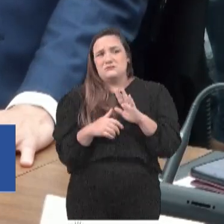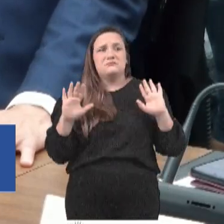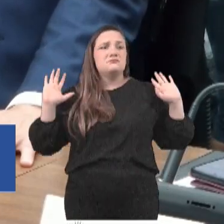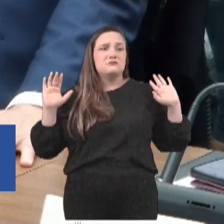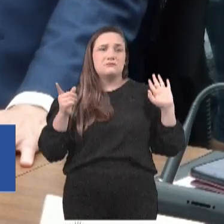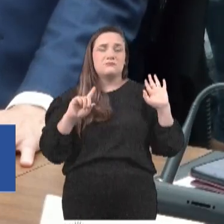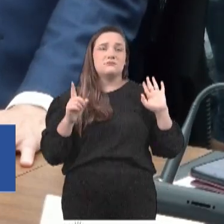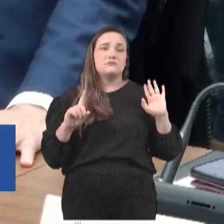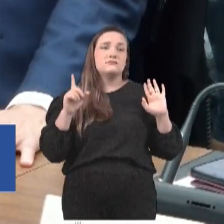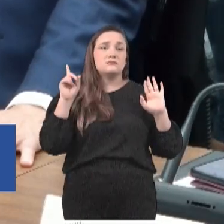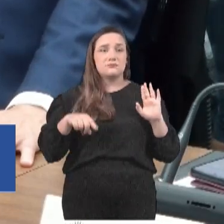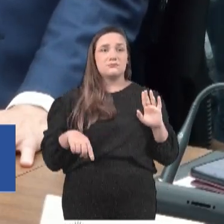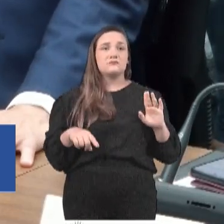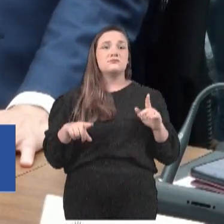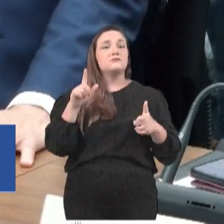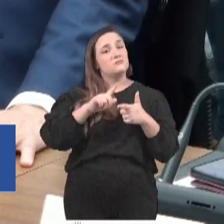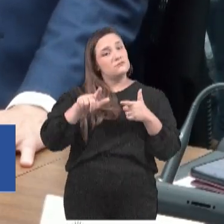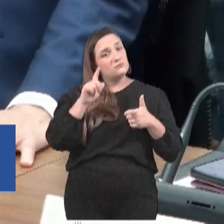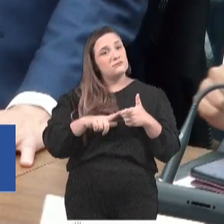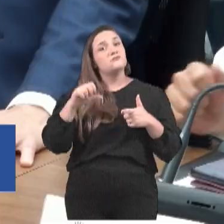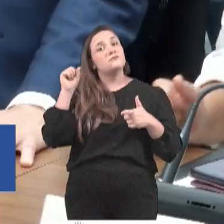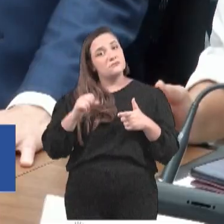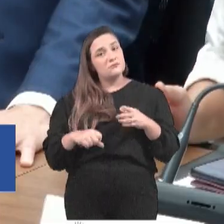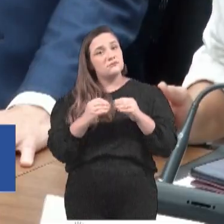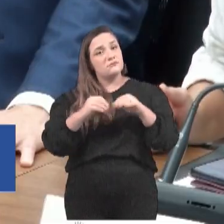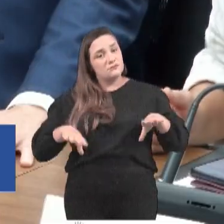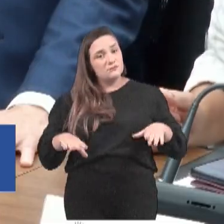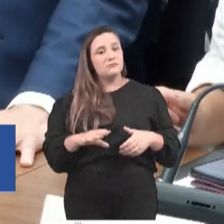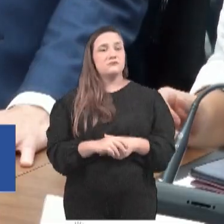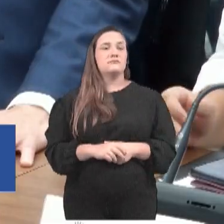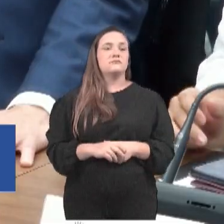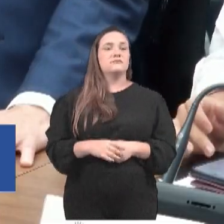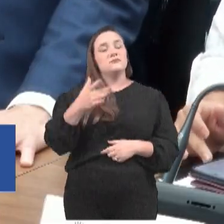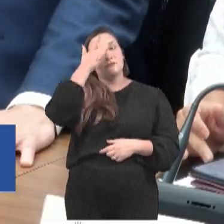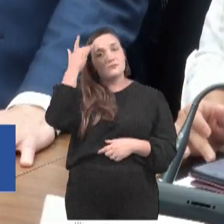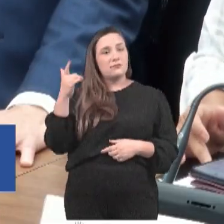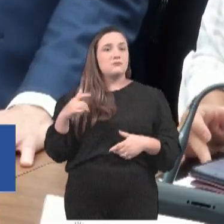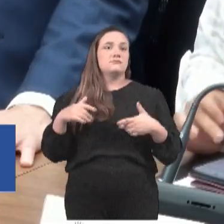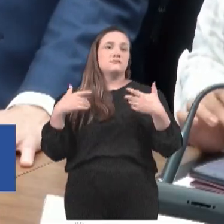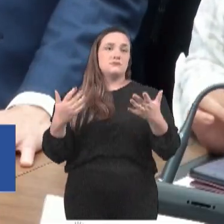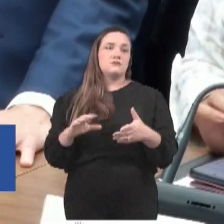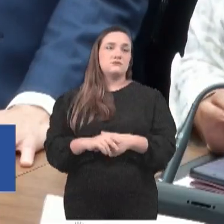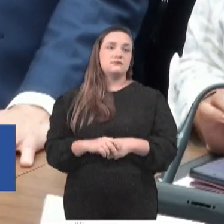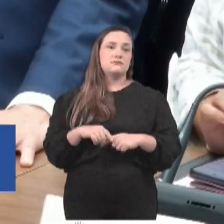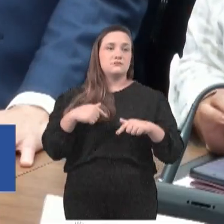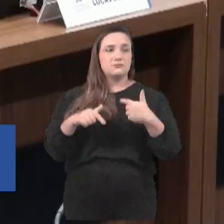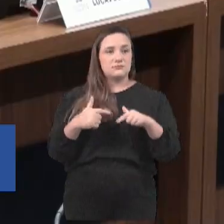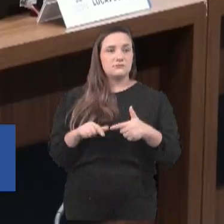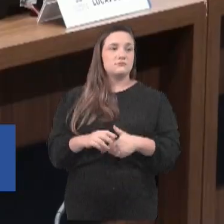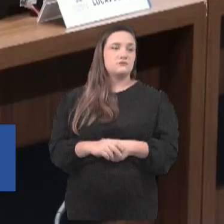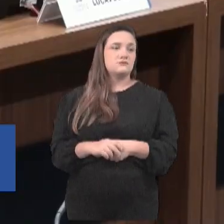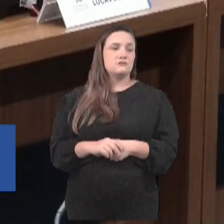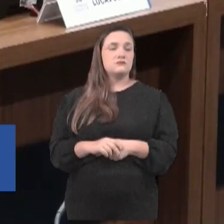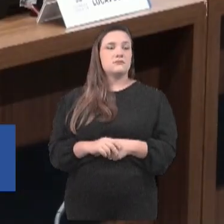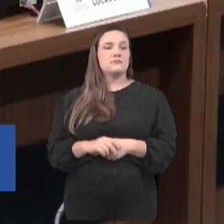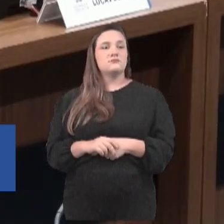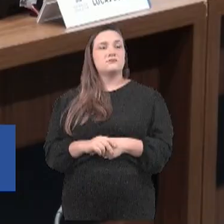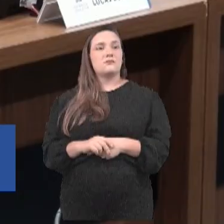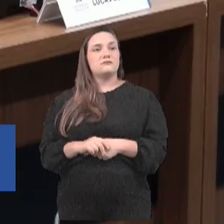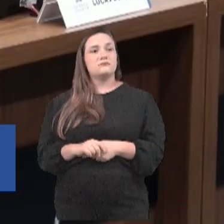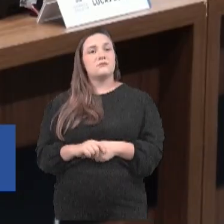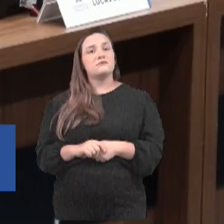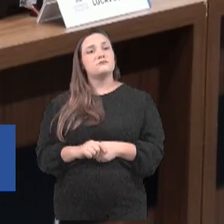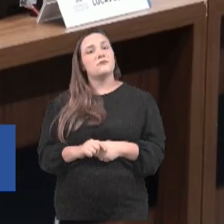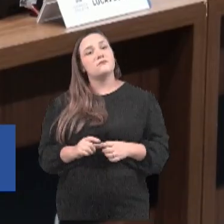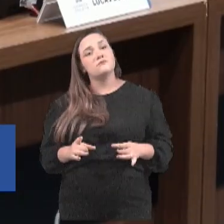salário, o problema é que tocou profundamente no bolso daqueles que trabalham, Zé Teixeira,